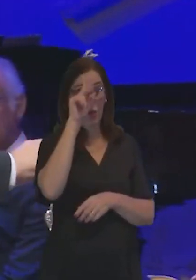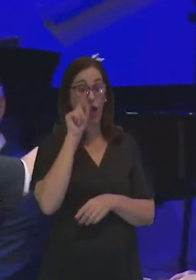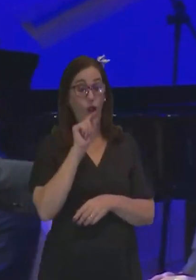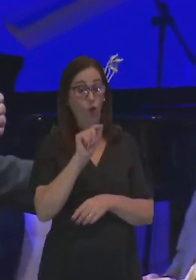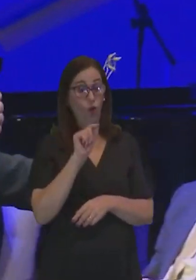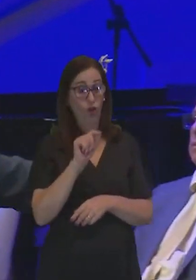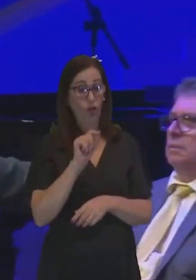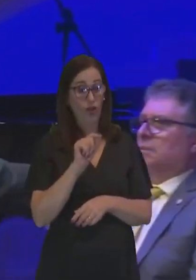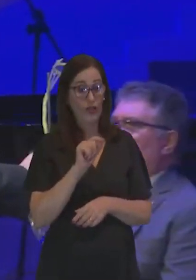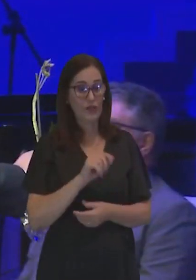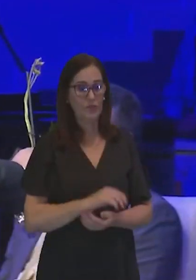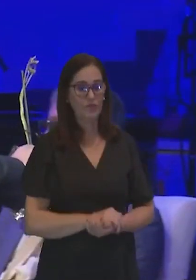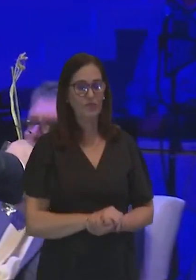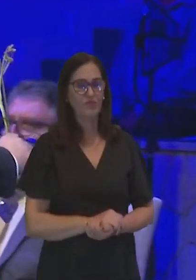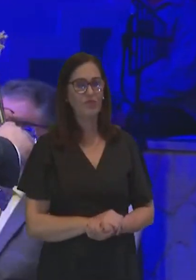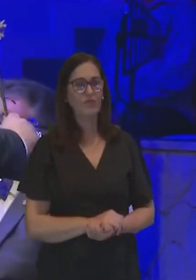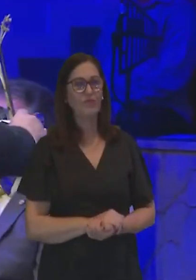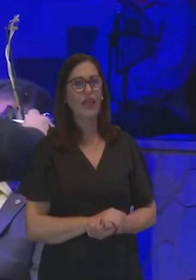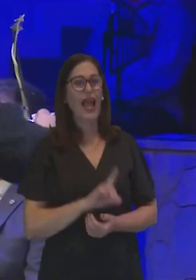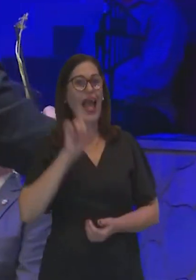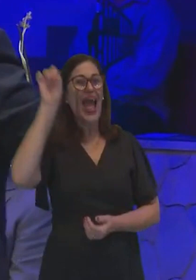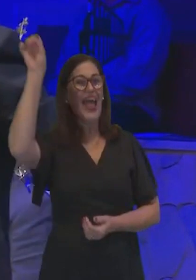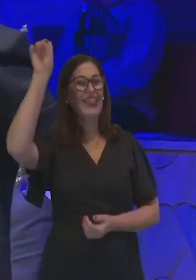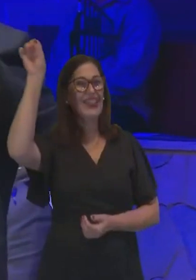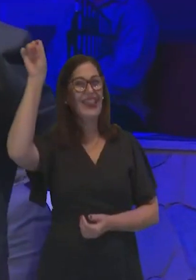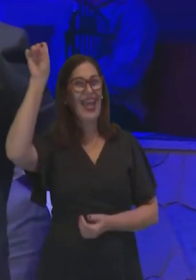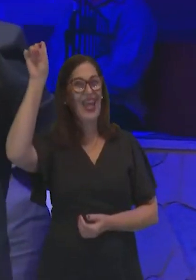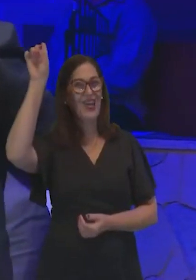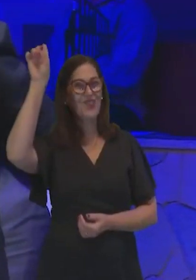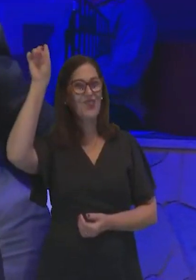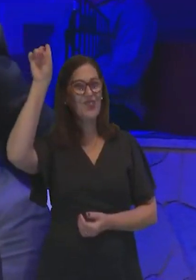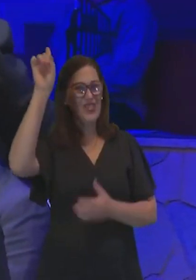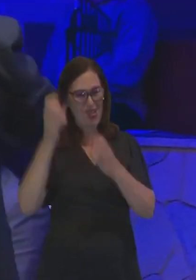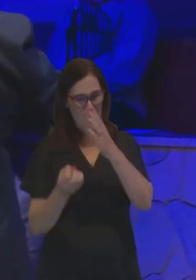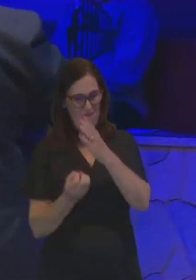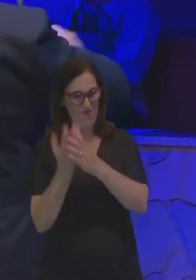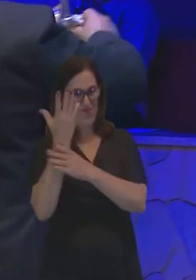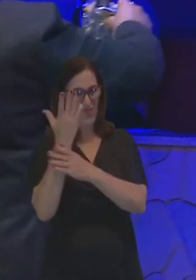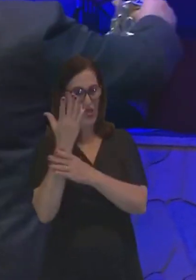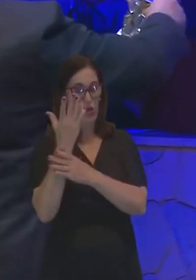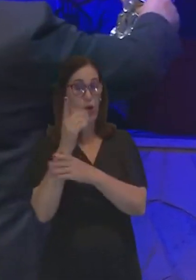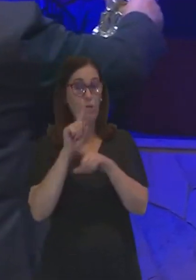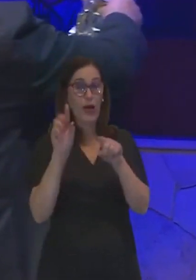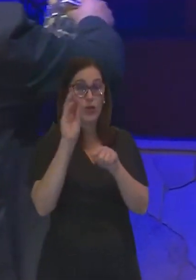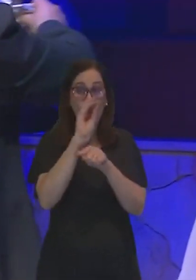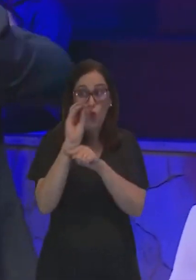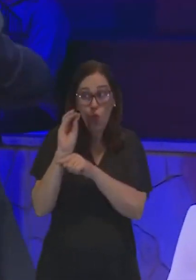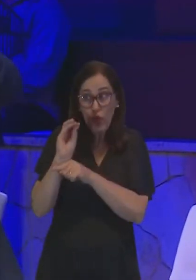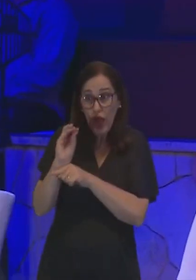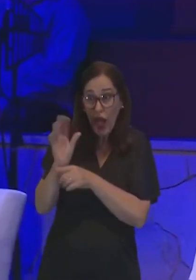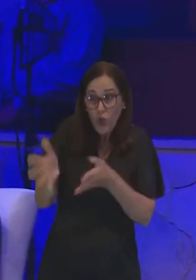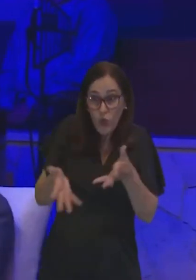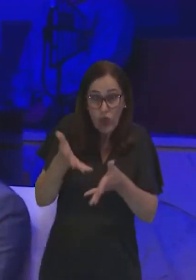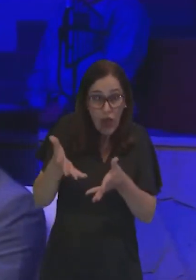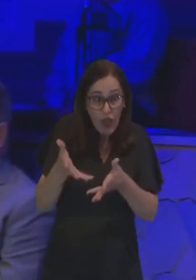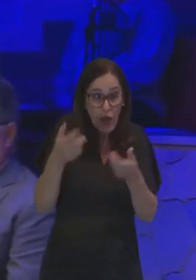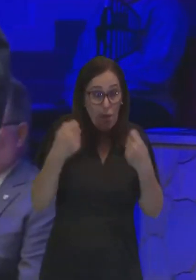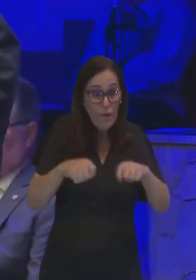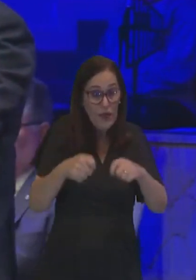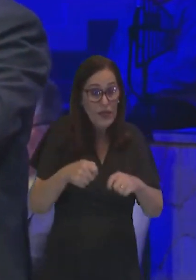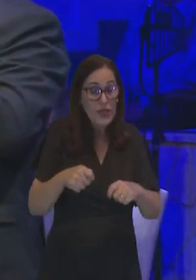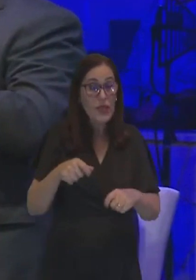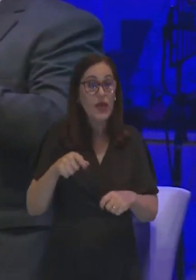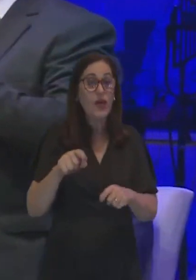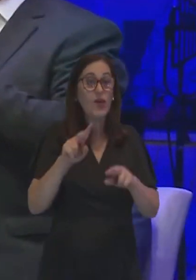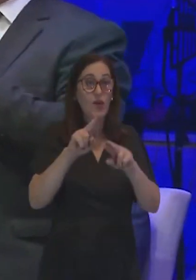que é Deus quem faz com que elas germinem e cresçam, mas o cuidado, o trato, precisa ser